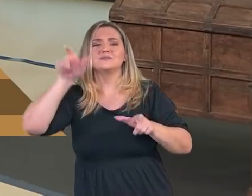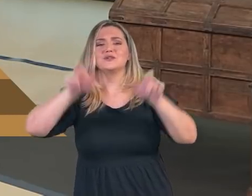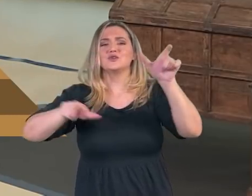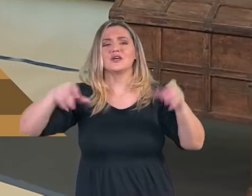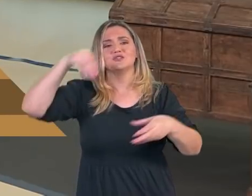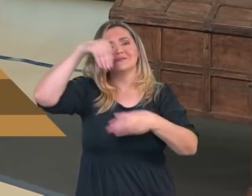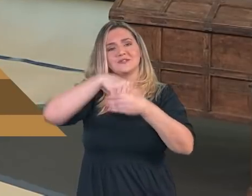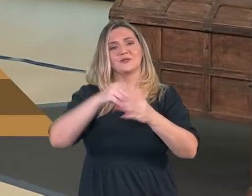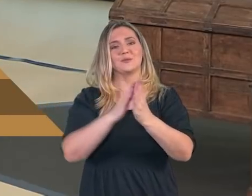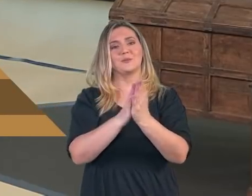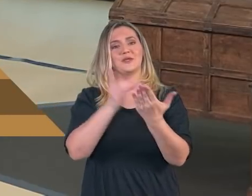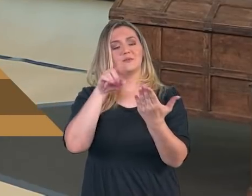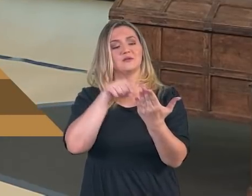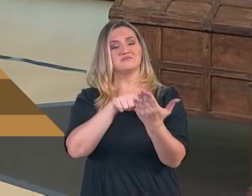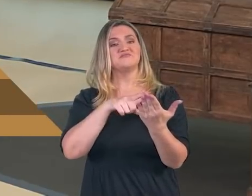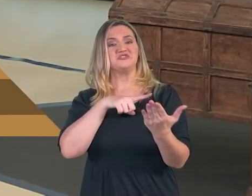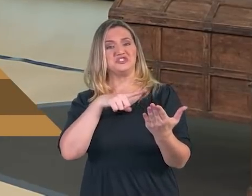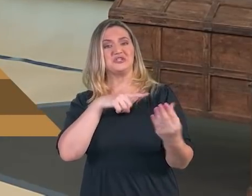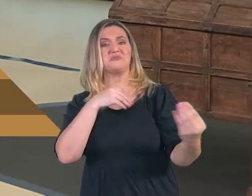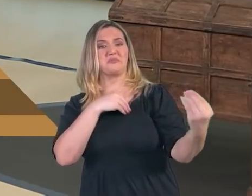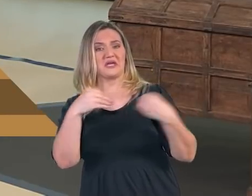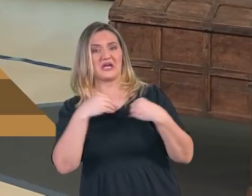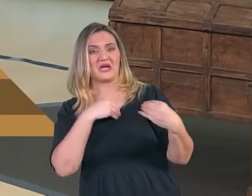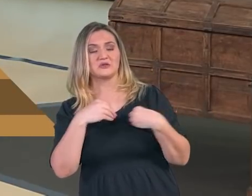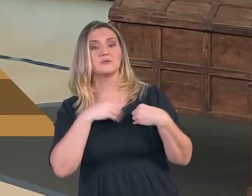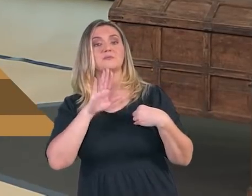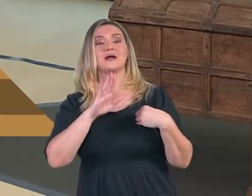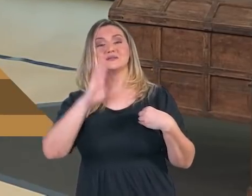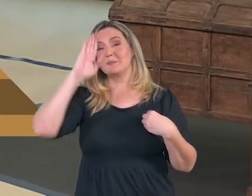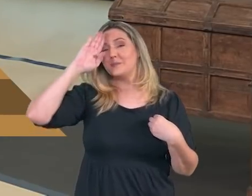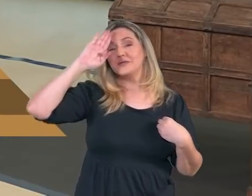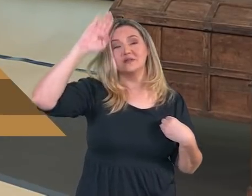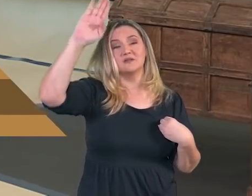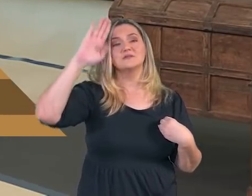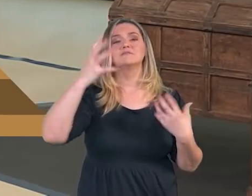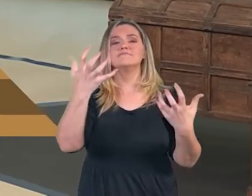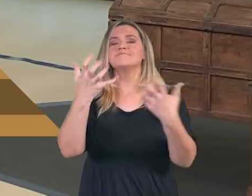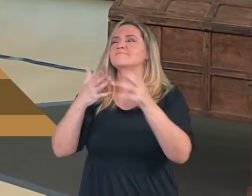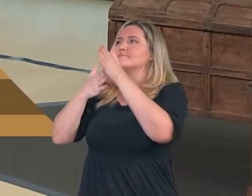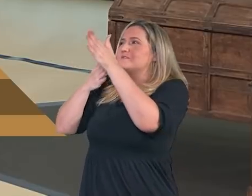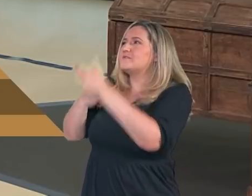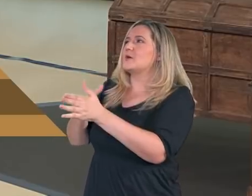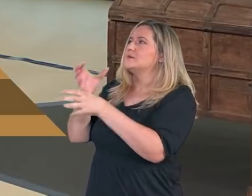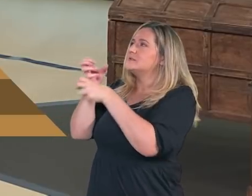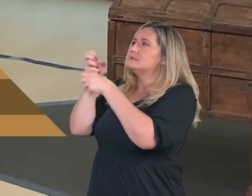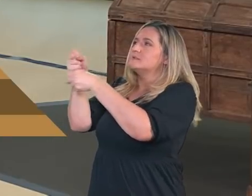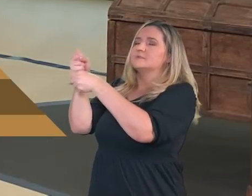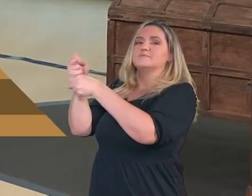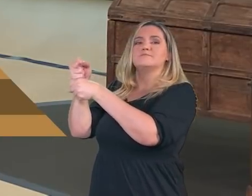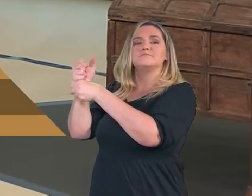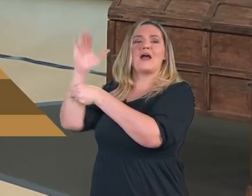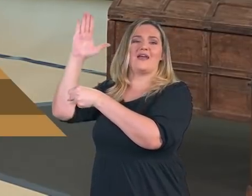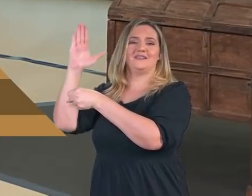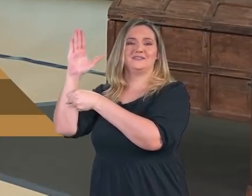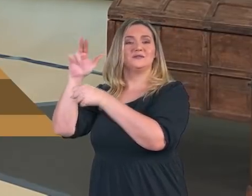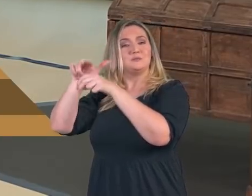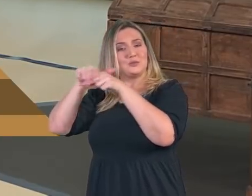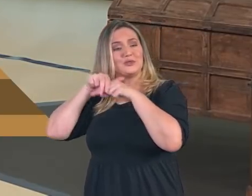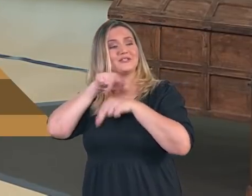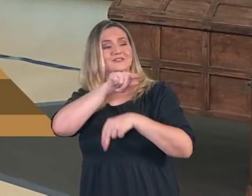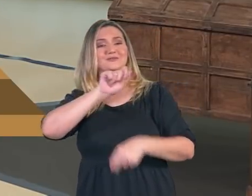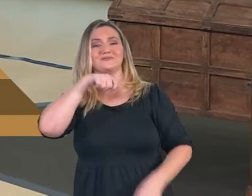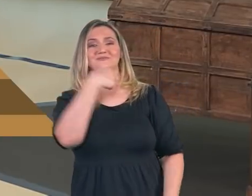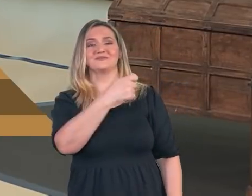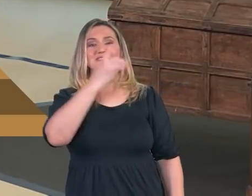Deus, que apesar de falhos, eram pessoas que amavam a Deus e pela graça podiam ser chamados de santos e